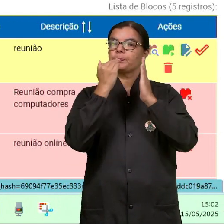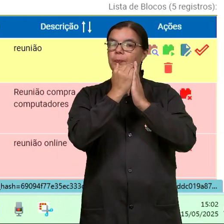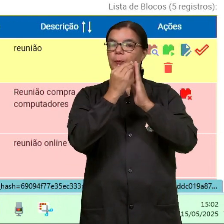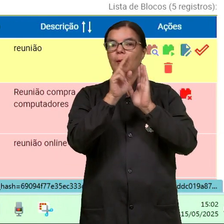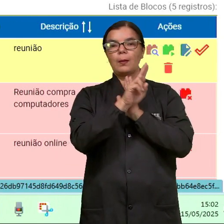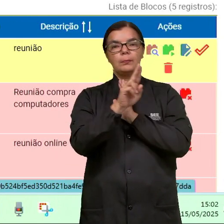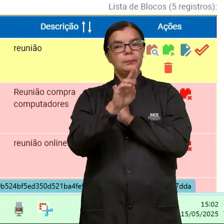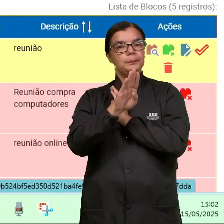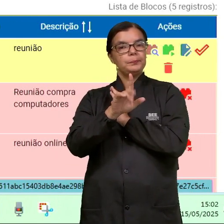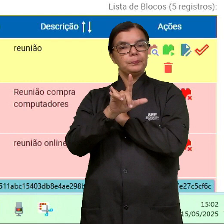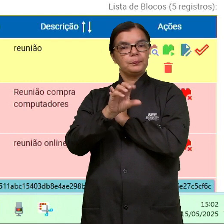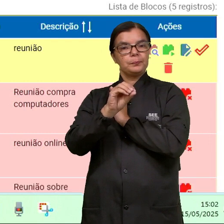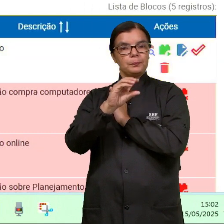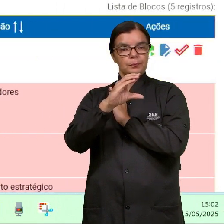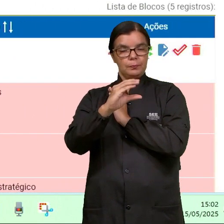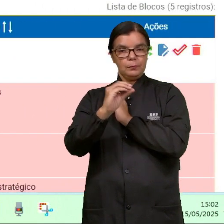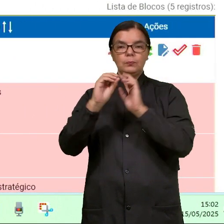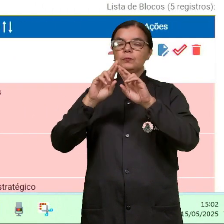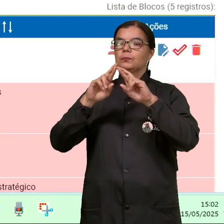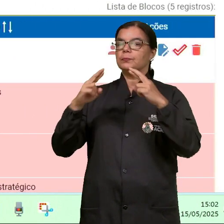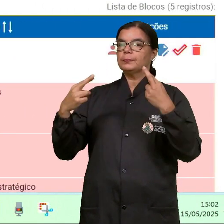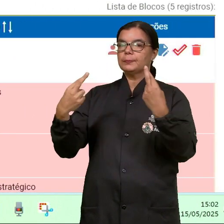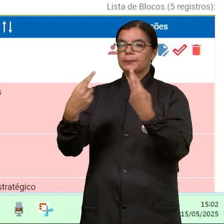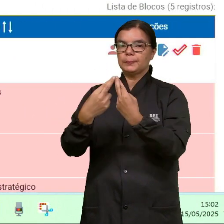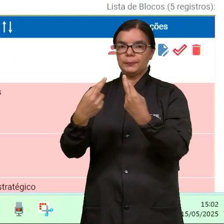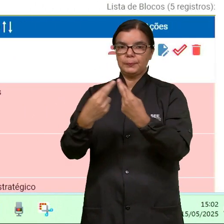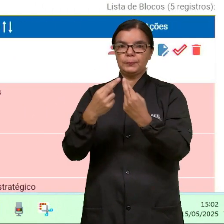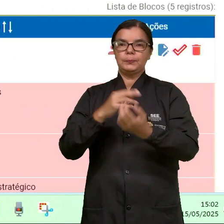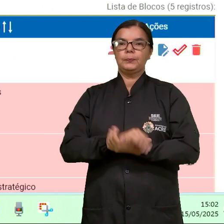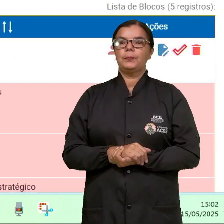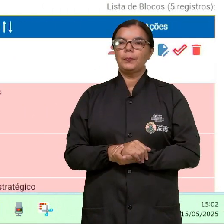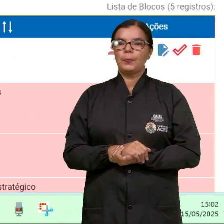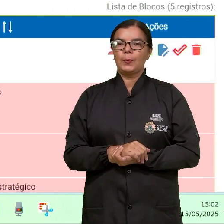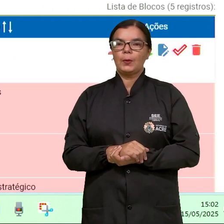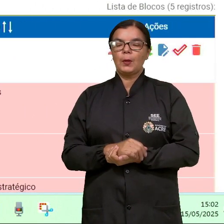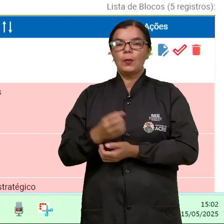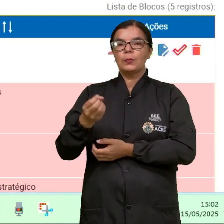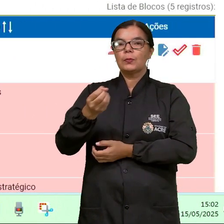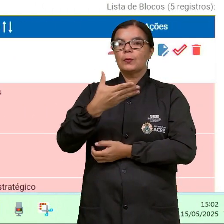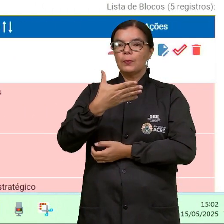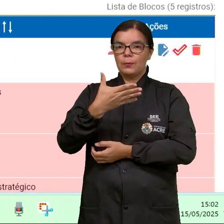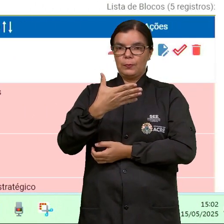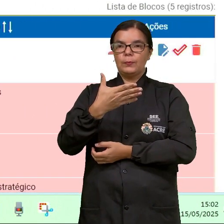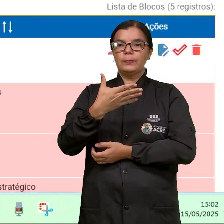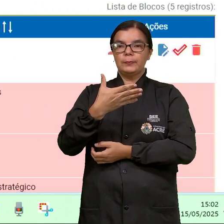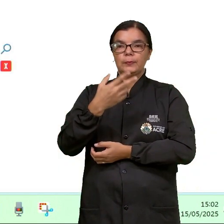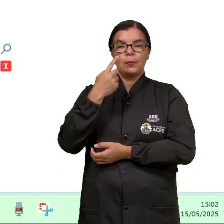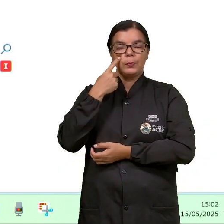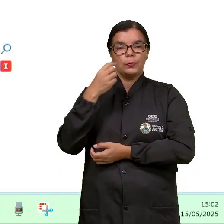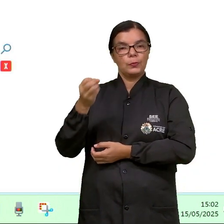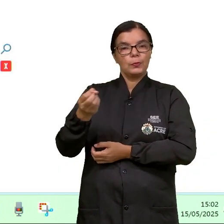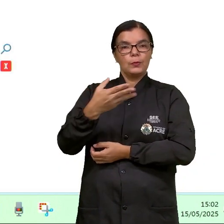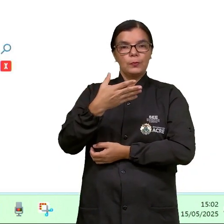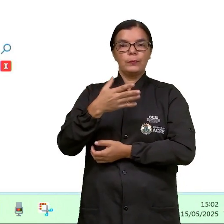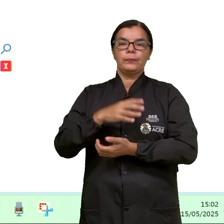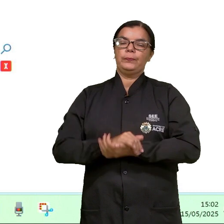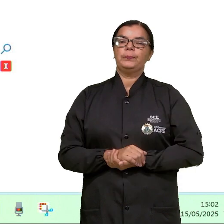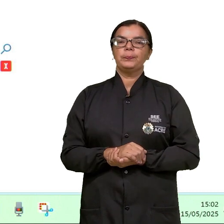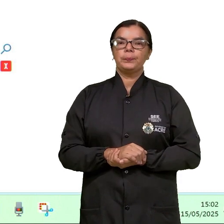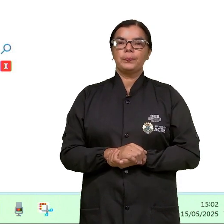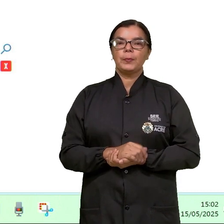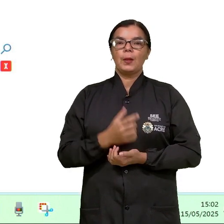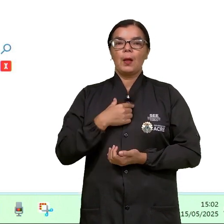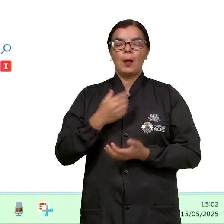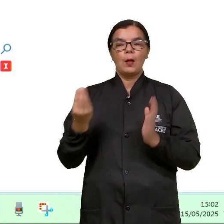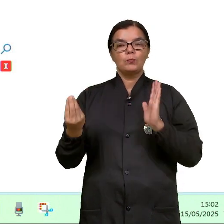bloco e reunião. Aqui em cima, ó, eu tenho um novo. Tá vendo aqui, ó, novo. E aqui eu